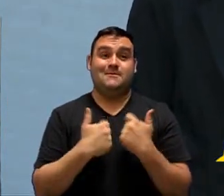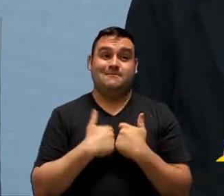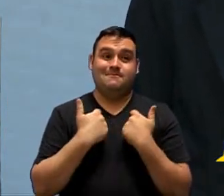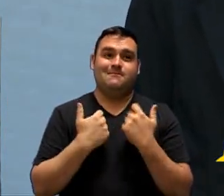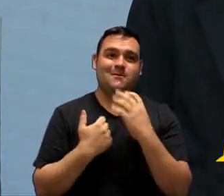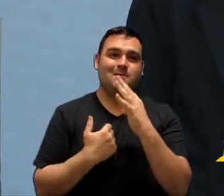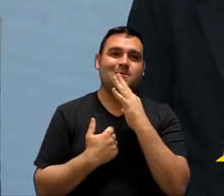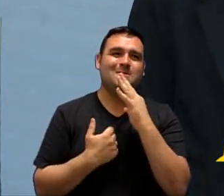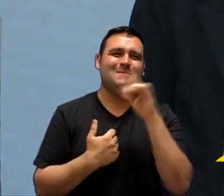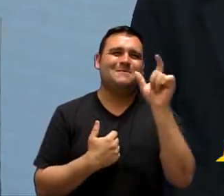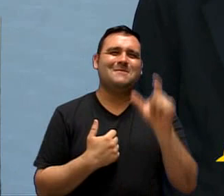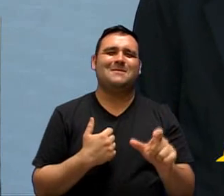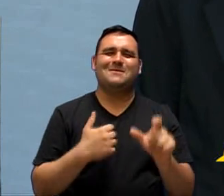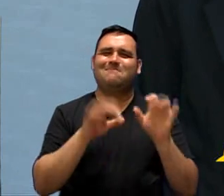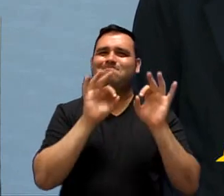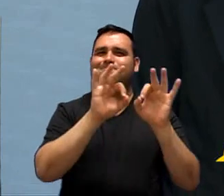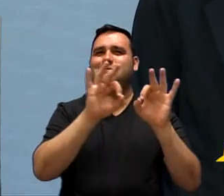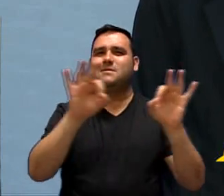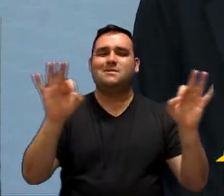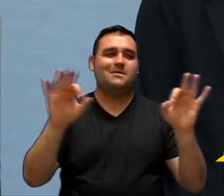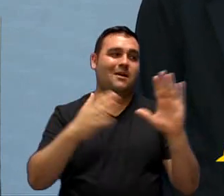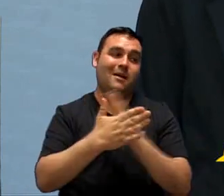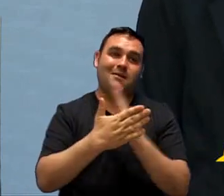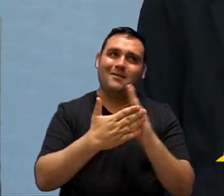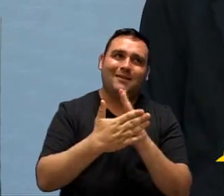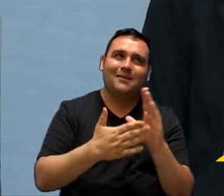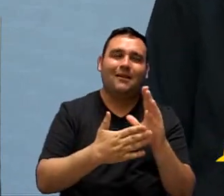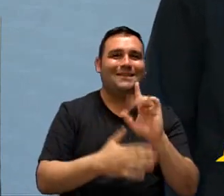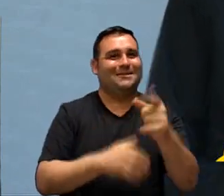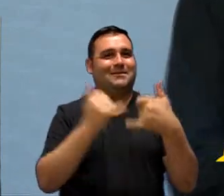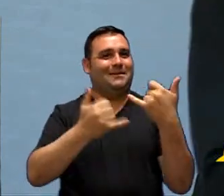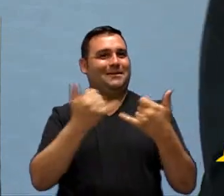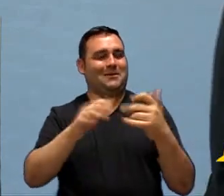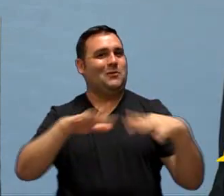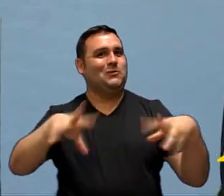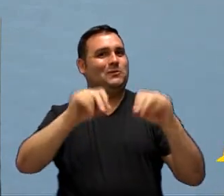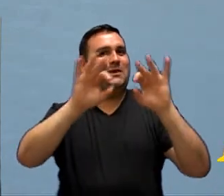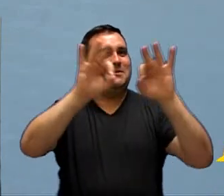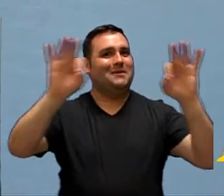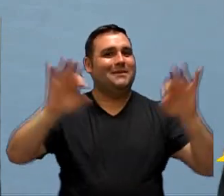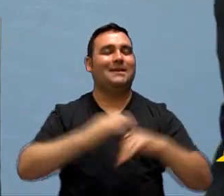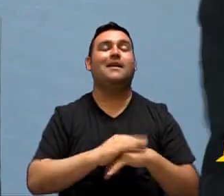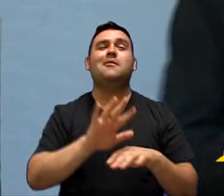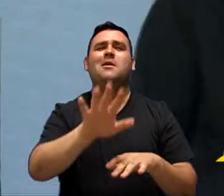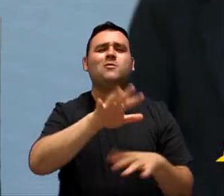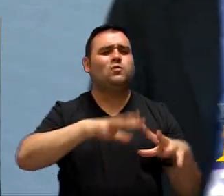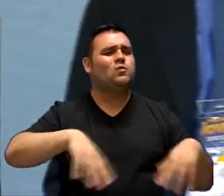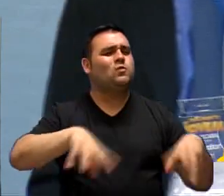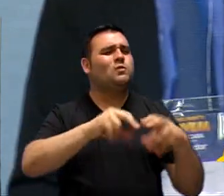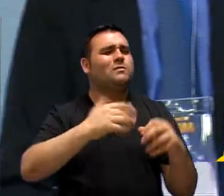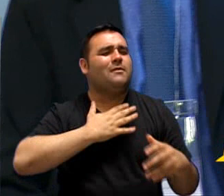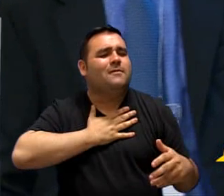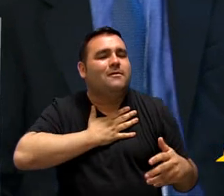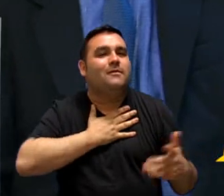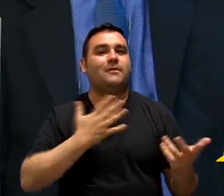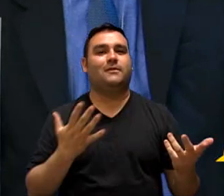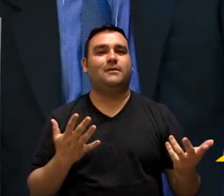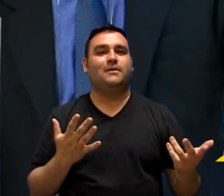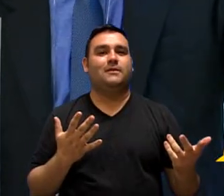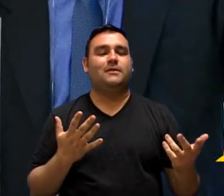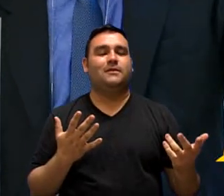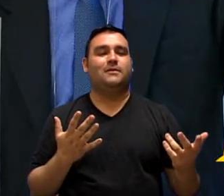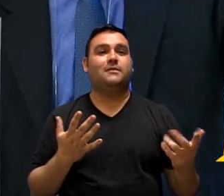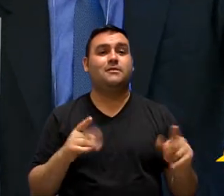de conhecer pessoas maravilhosas. Alguns nem... Tô brincando. Mas todos gostei muito